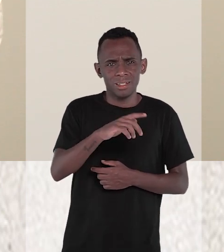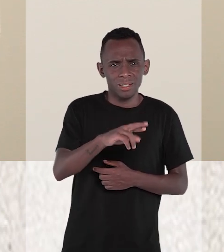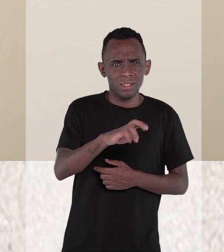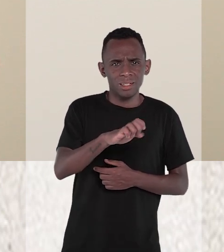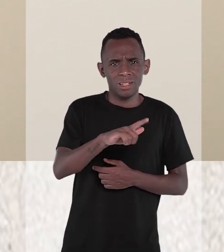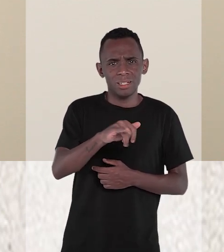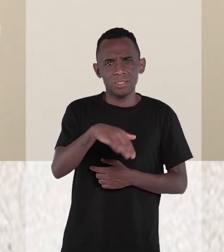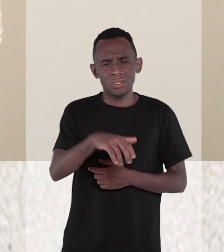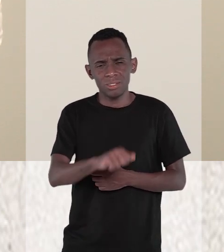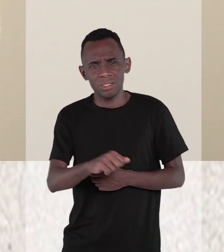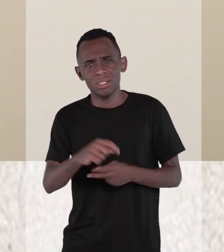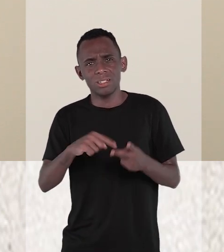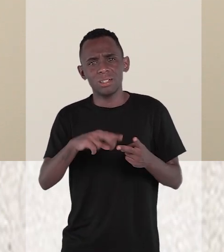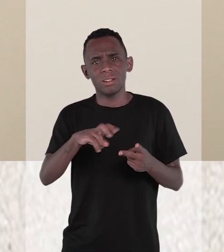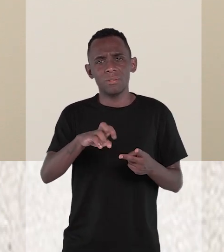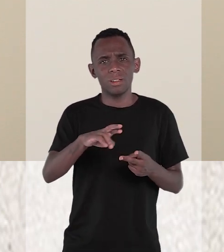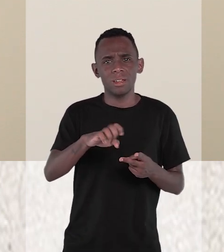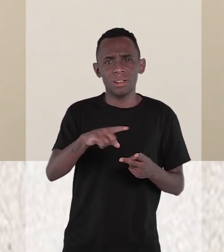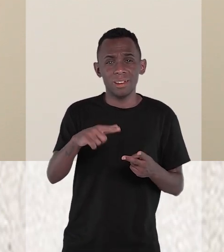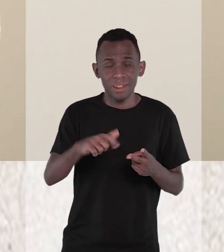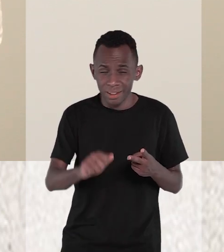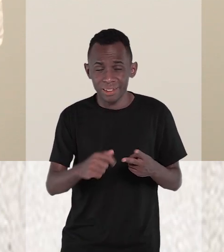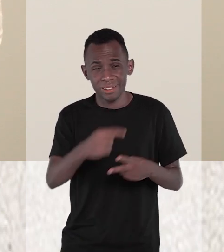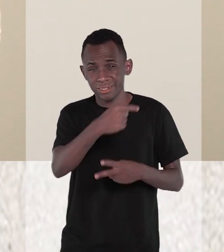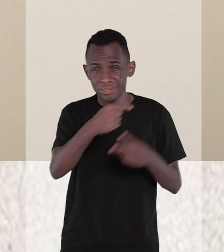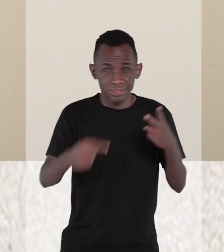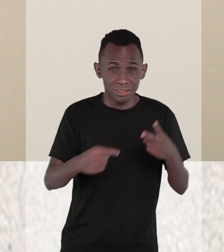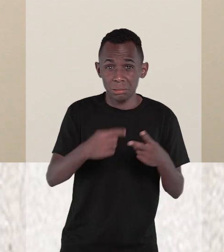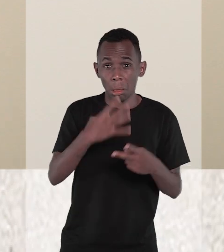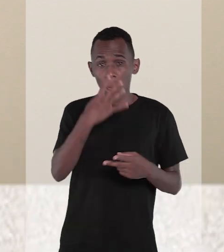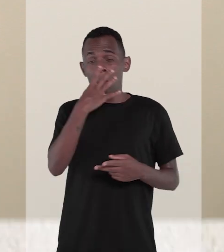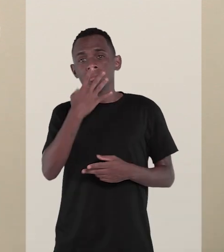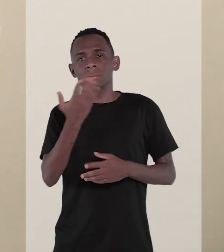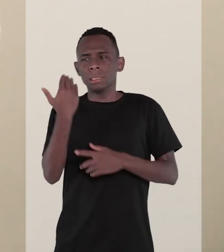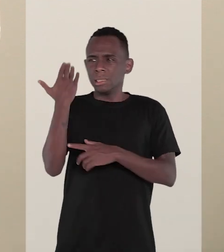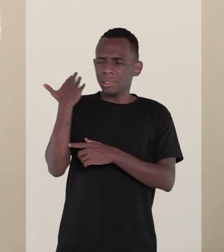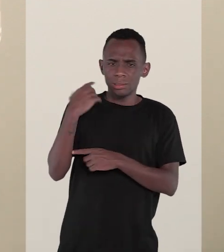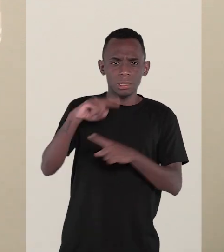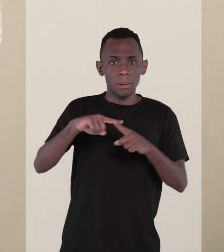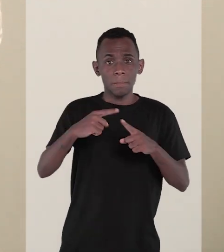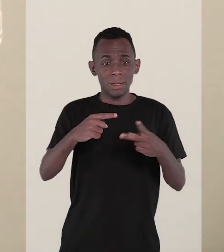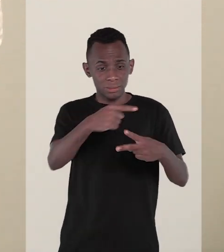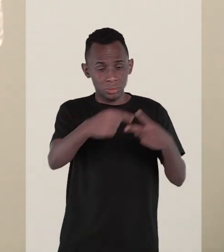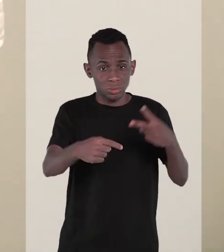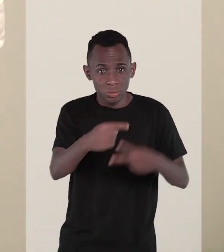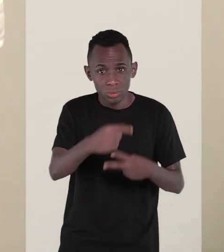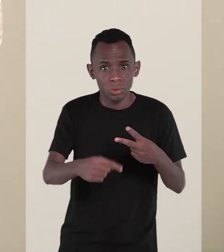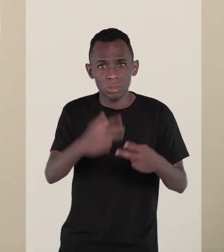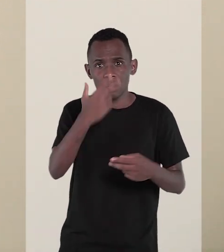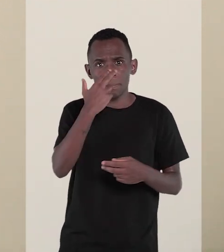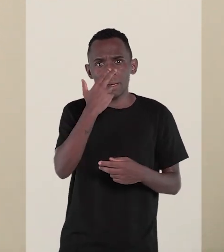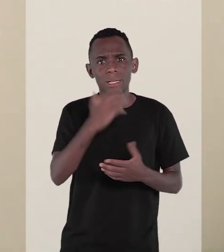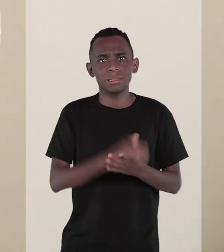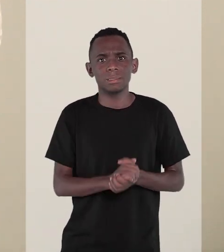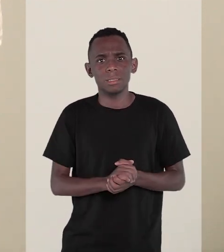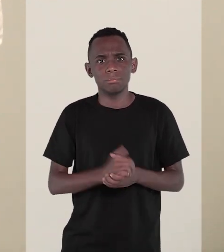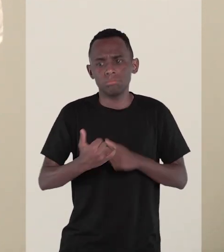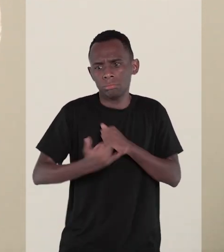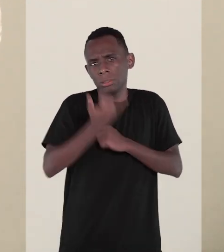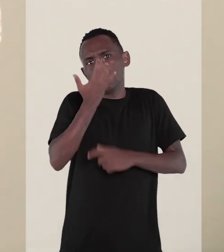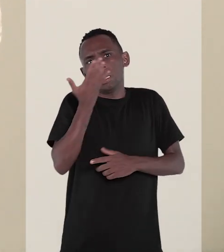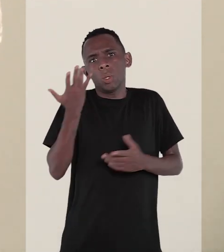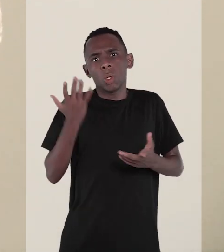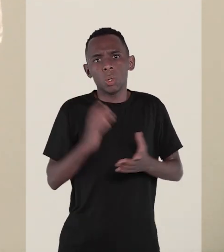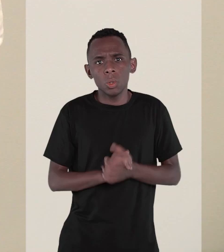cabeça da Regina Duarte, nem do Vereza, né? Pessoas que a gente admirou a vida inteira e que, de repente, nos dão uma sensação de